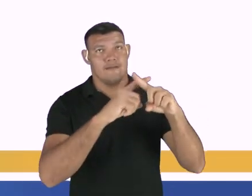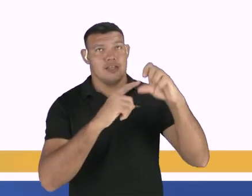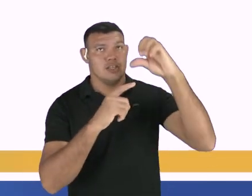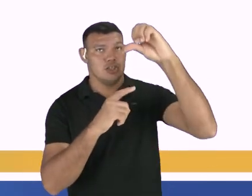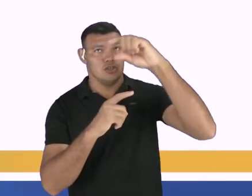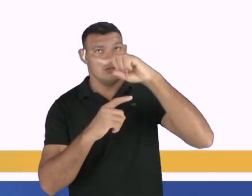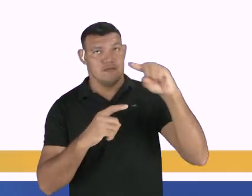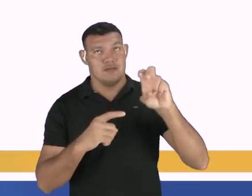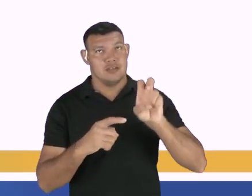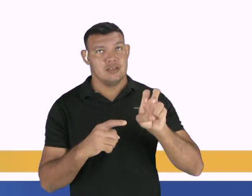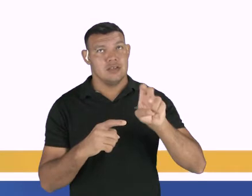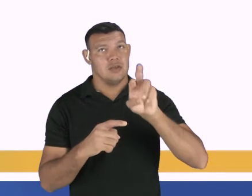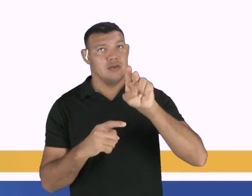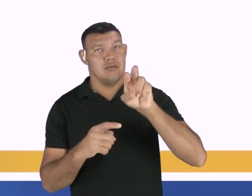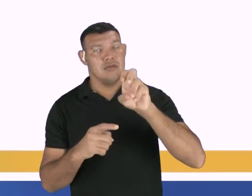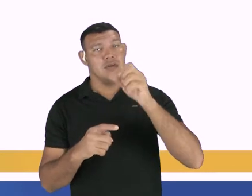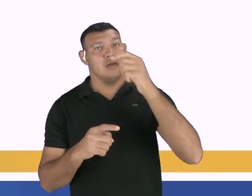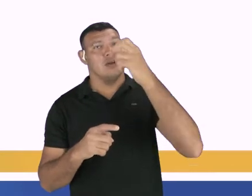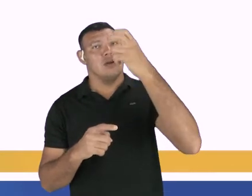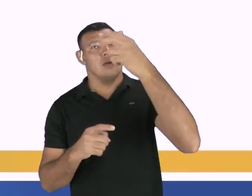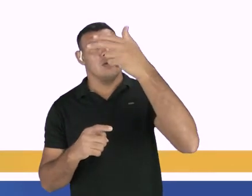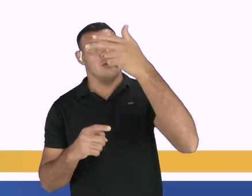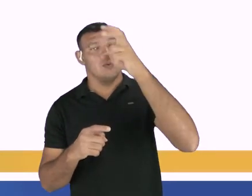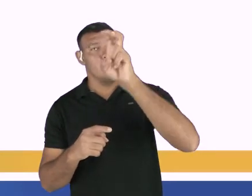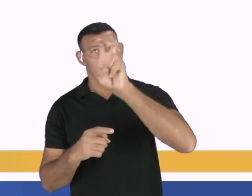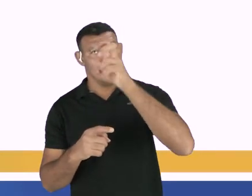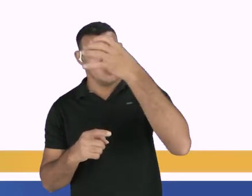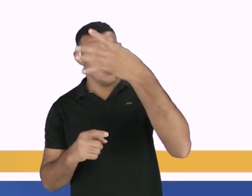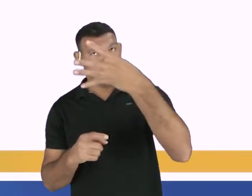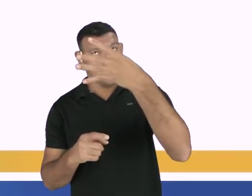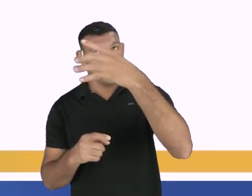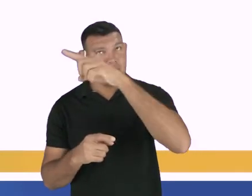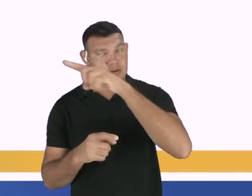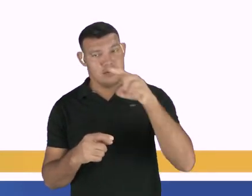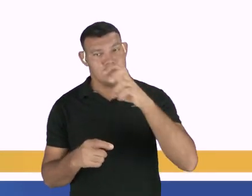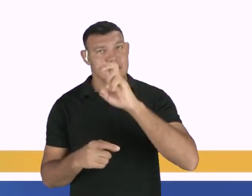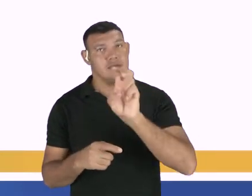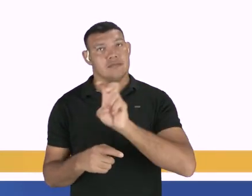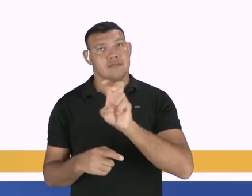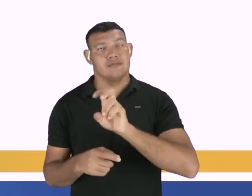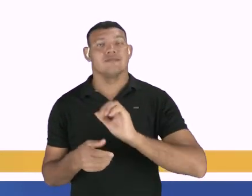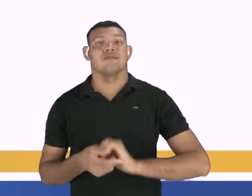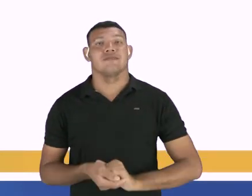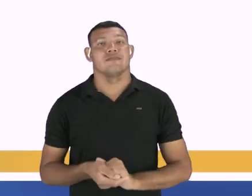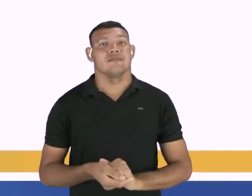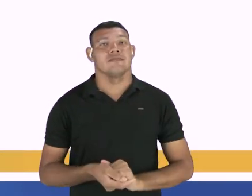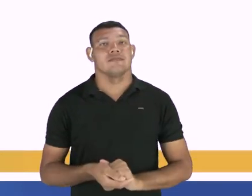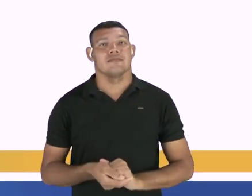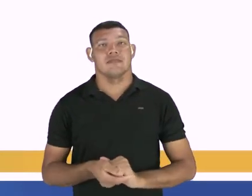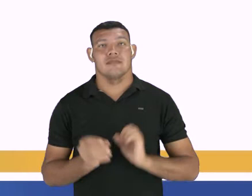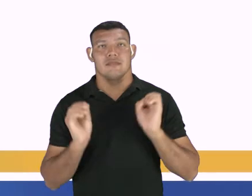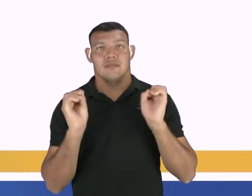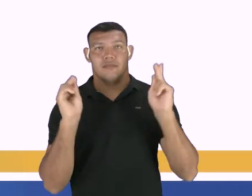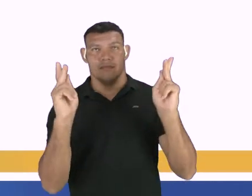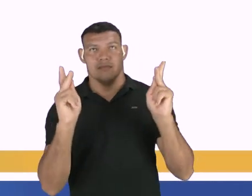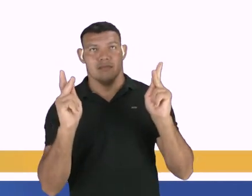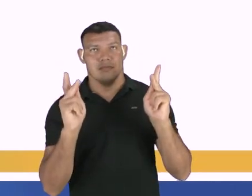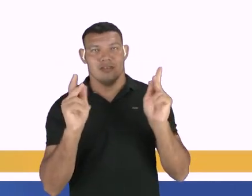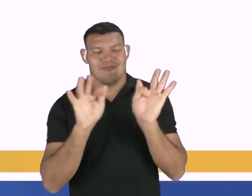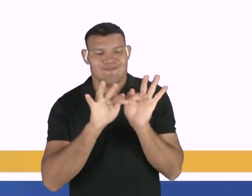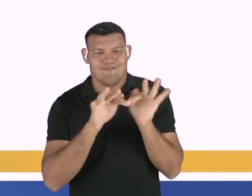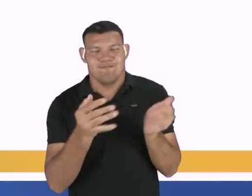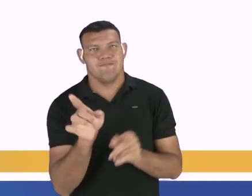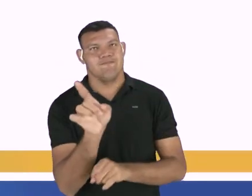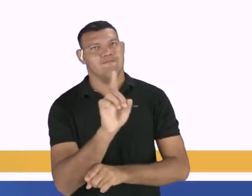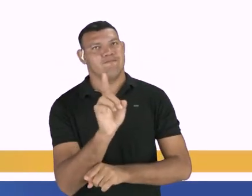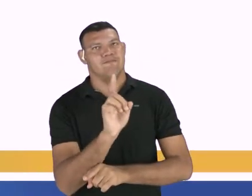9/5, vai me resultar 55, 54, 55avos. Ok? Também não dá para